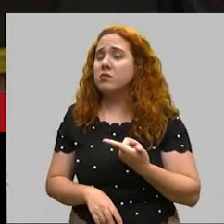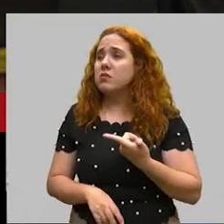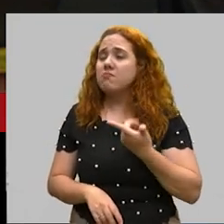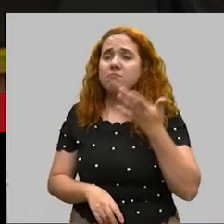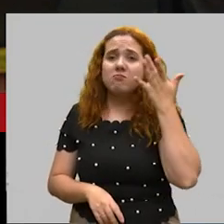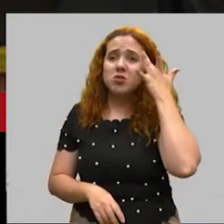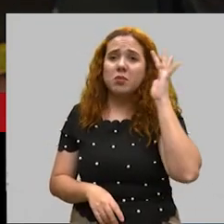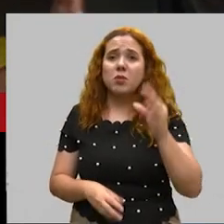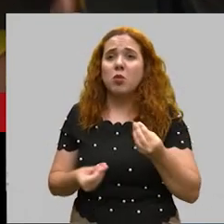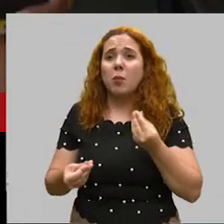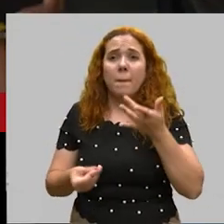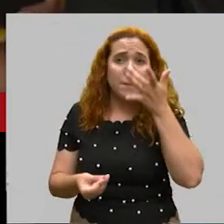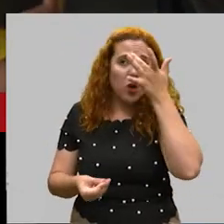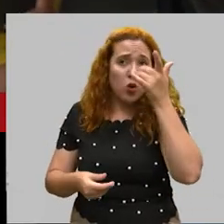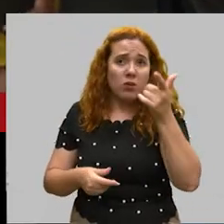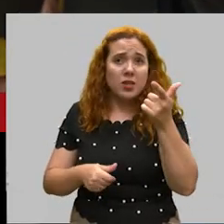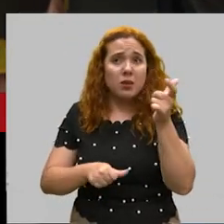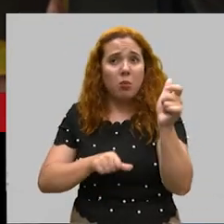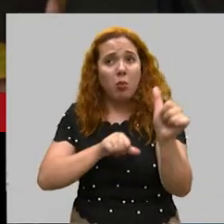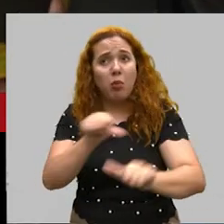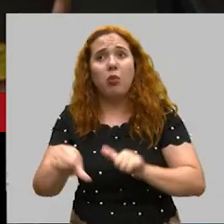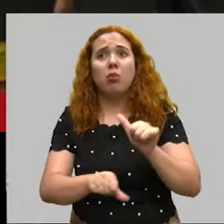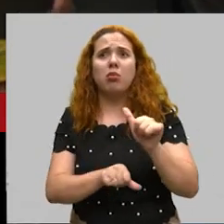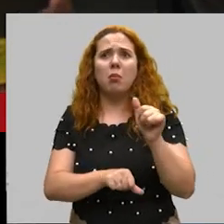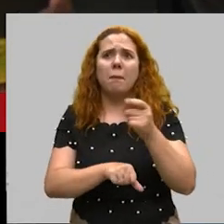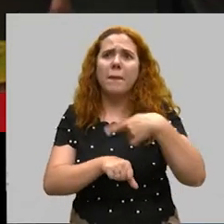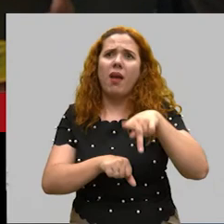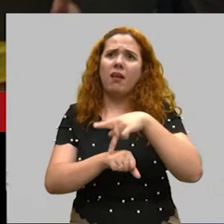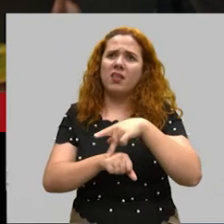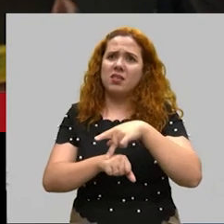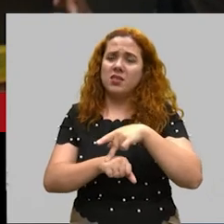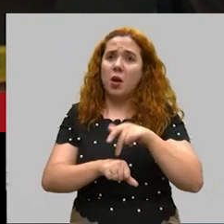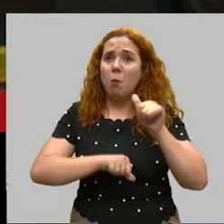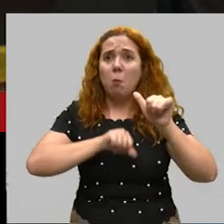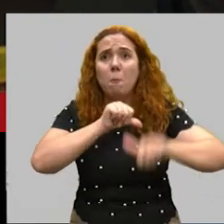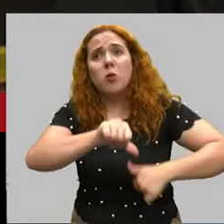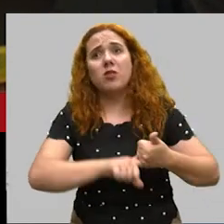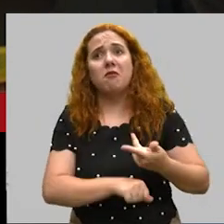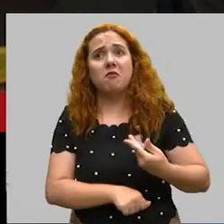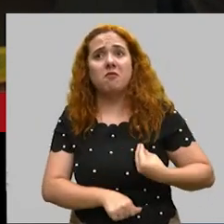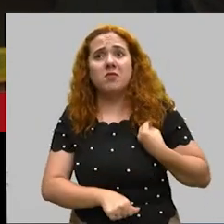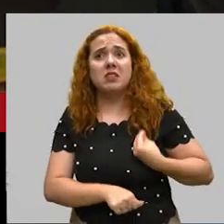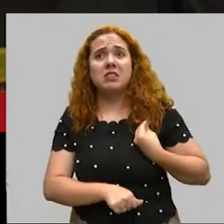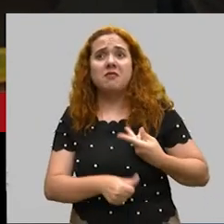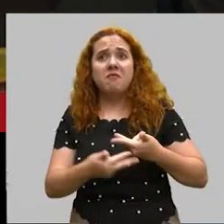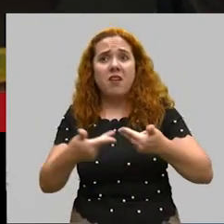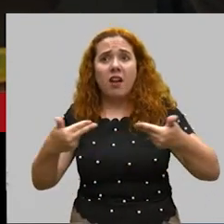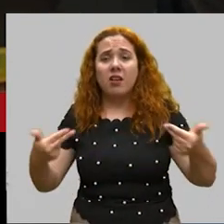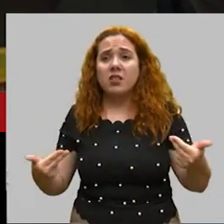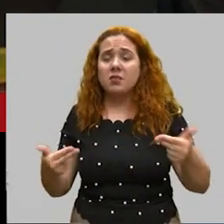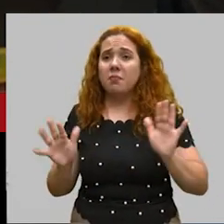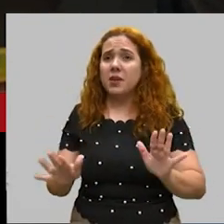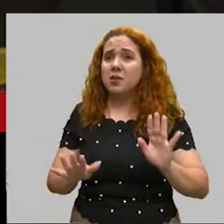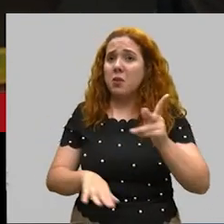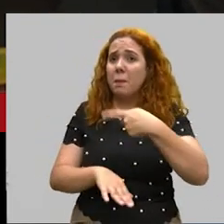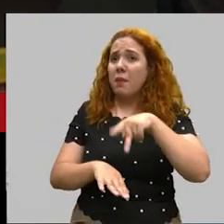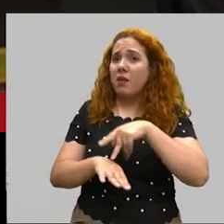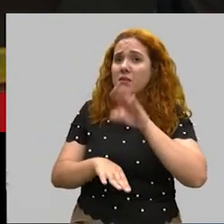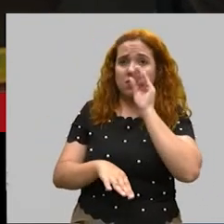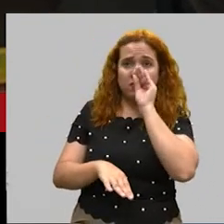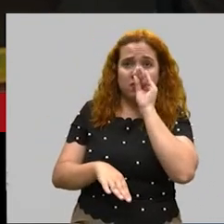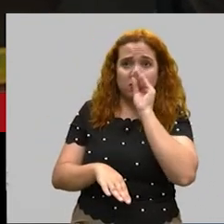nosso país que transforma as nossas vidas é tão presado do nosso país que